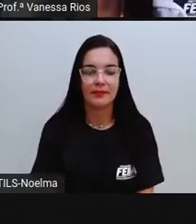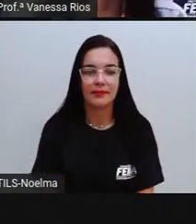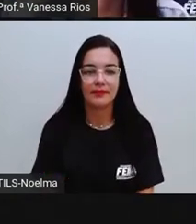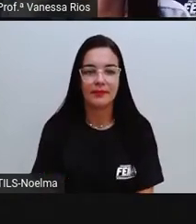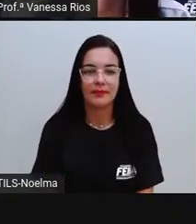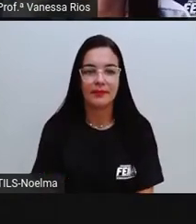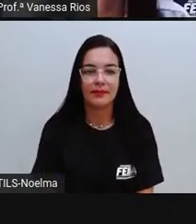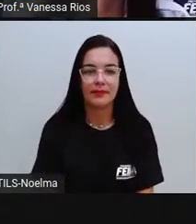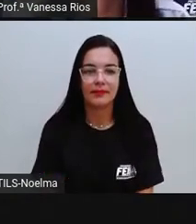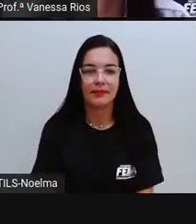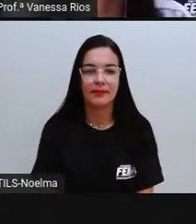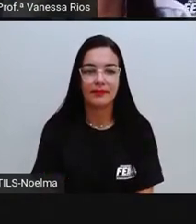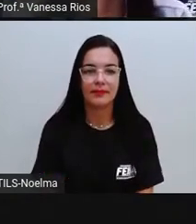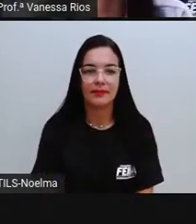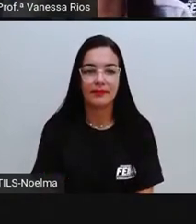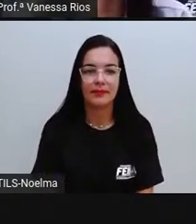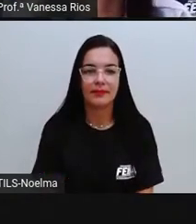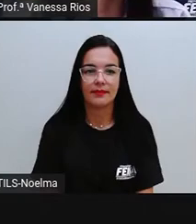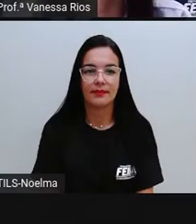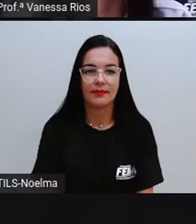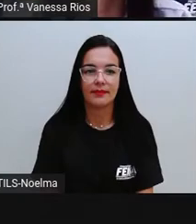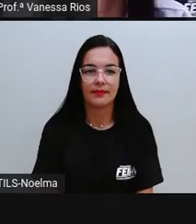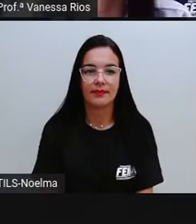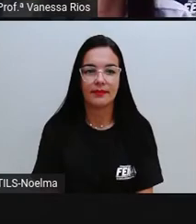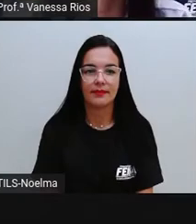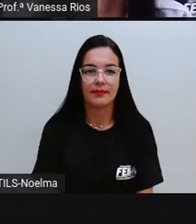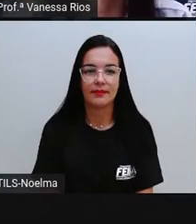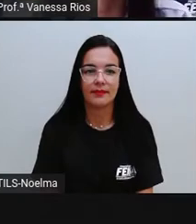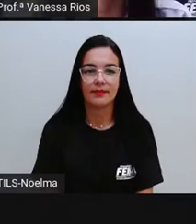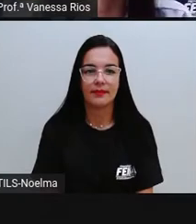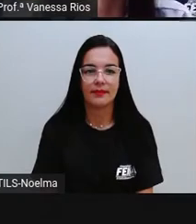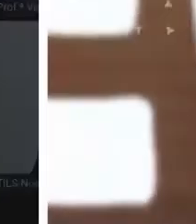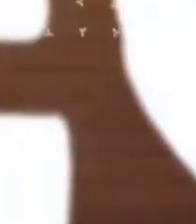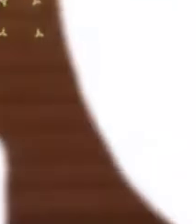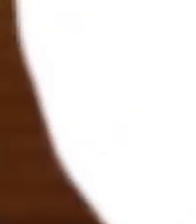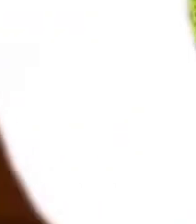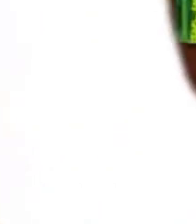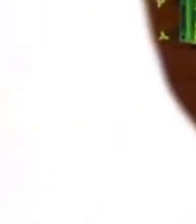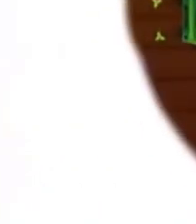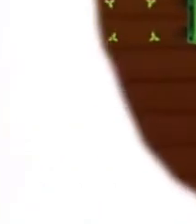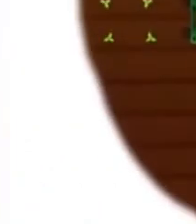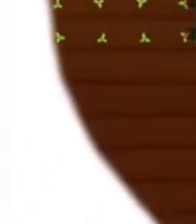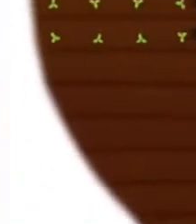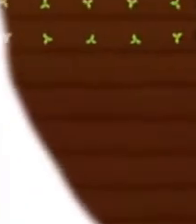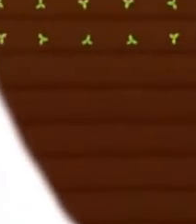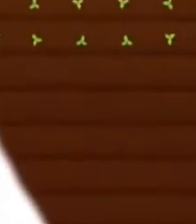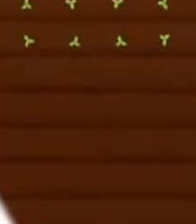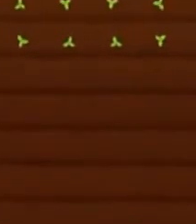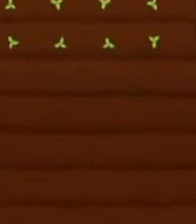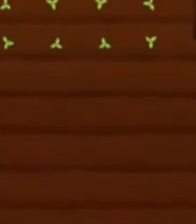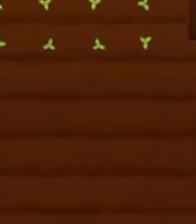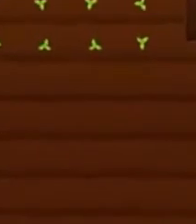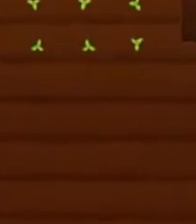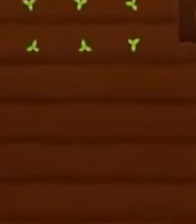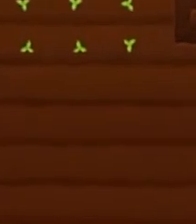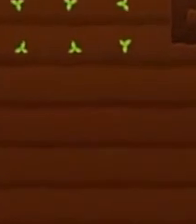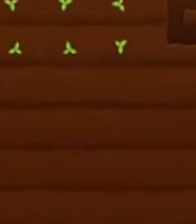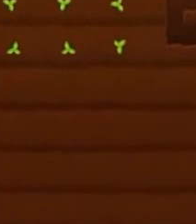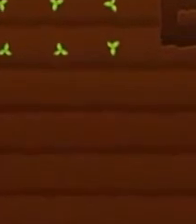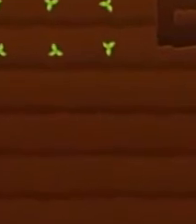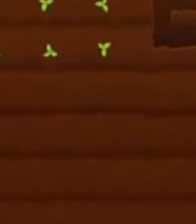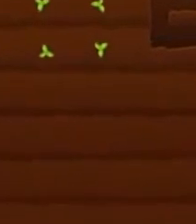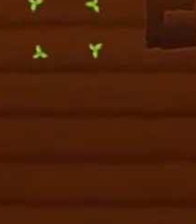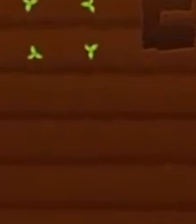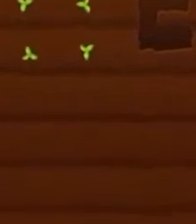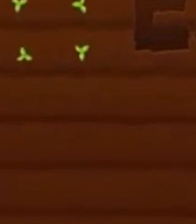Do que eu preciso pra viver? Bom, já que você perguntou, eu vou desabafar. Olha, eu nem sou tão exigente assim. Tem gente